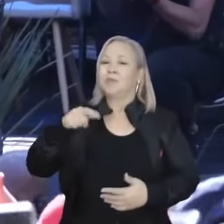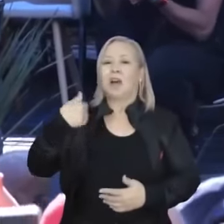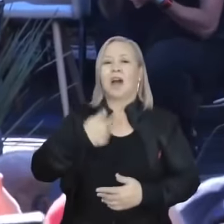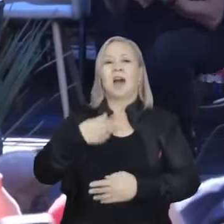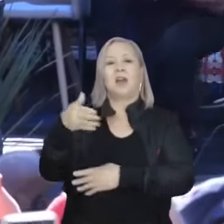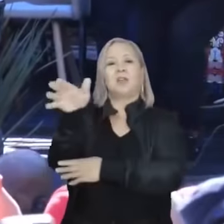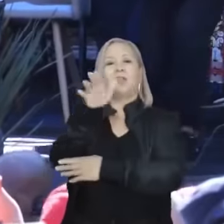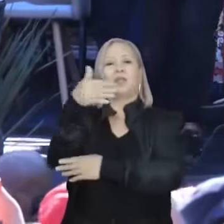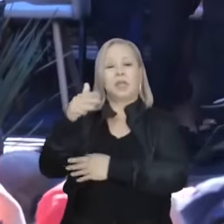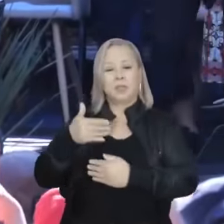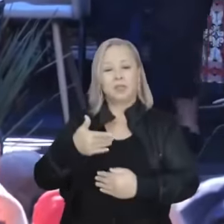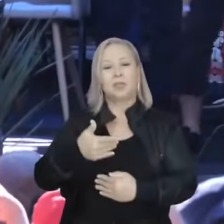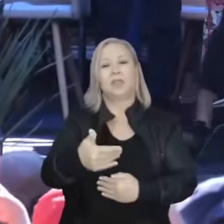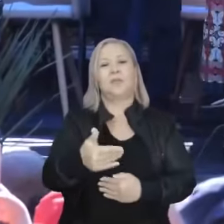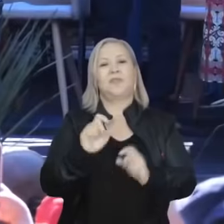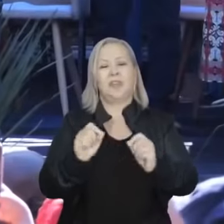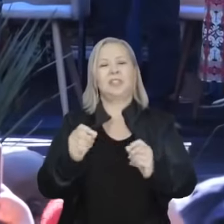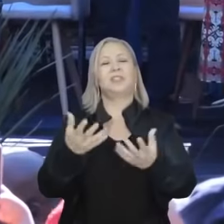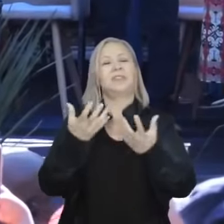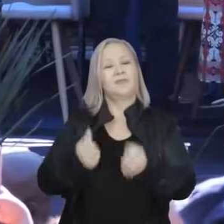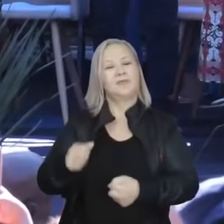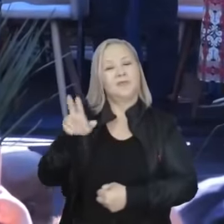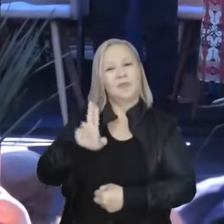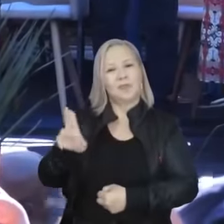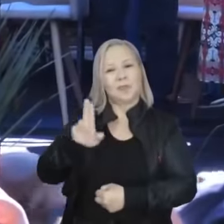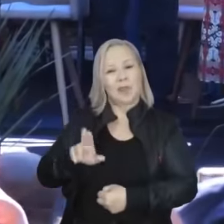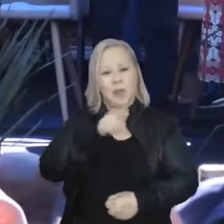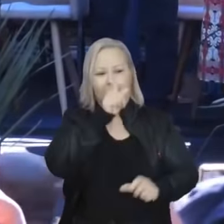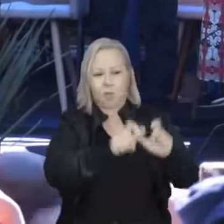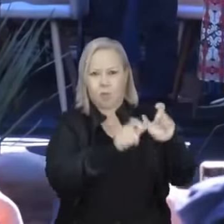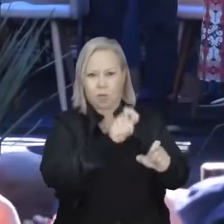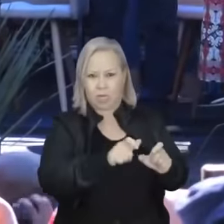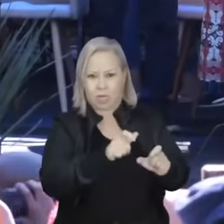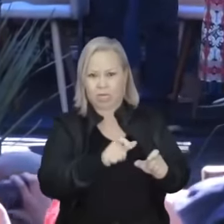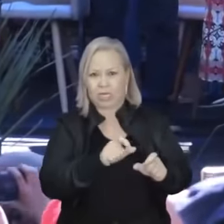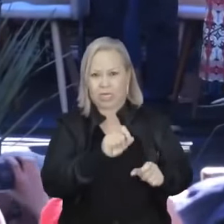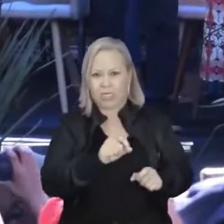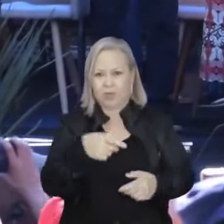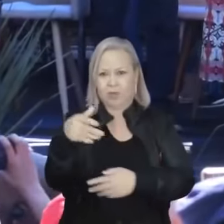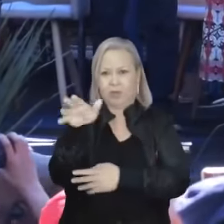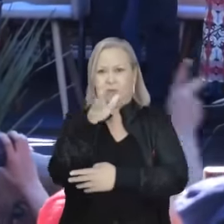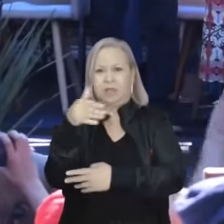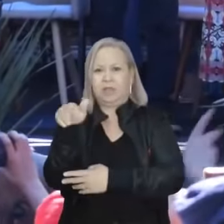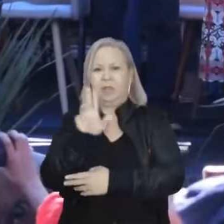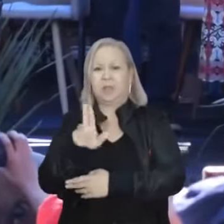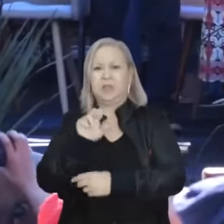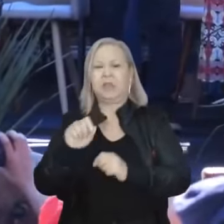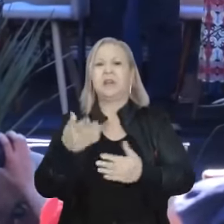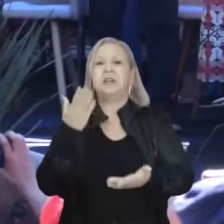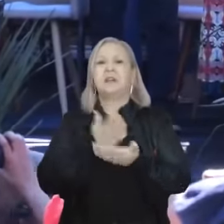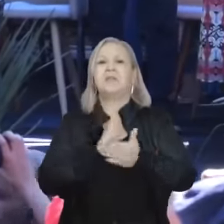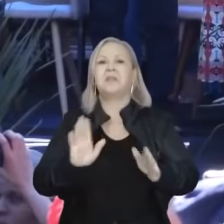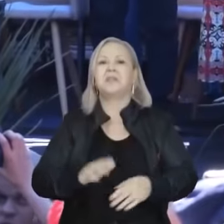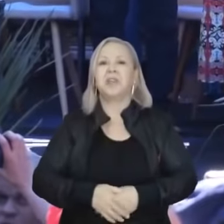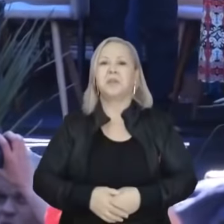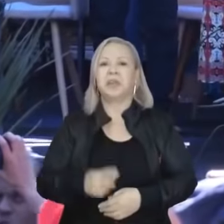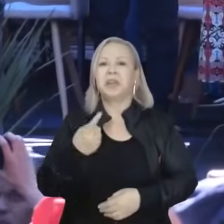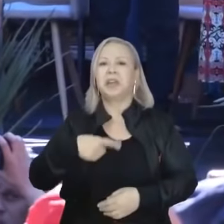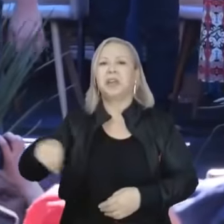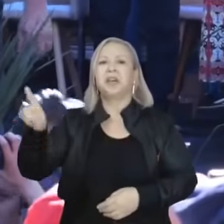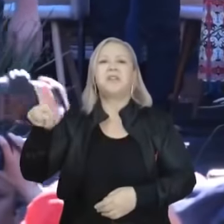frente eu vou usar. Porque os caras deles que usam a bandeira, quando termina o ato, vão para Miami gastar o dinheiro